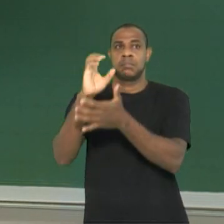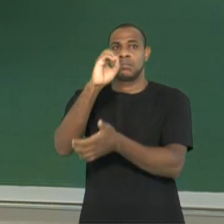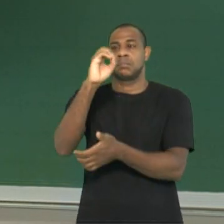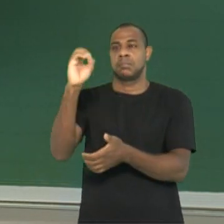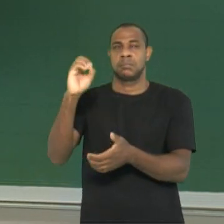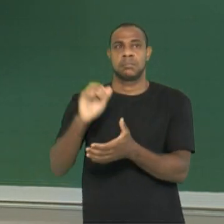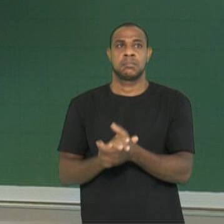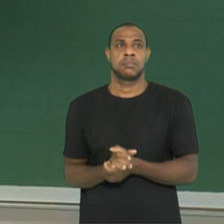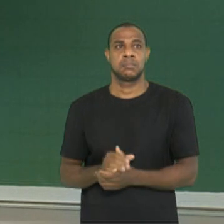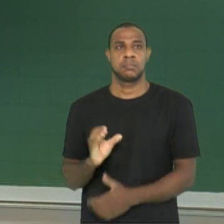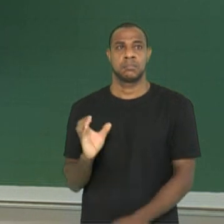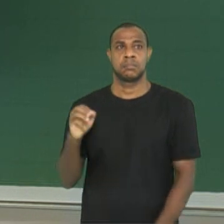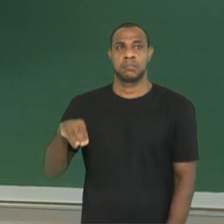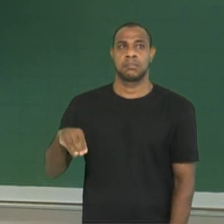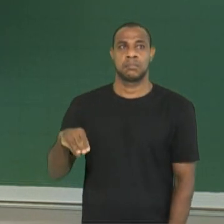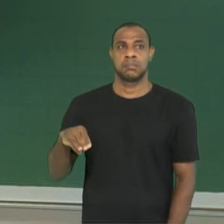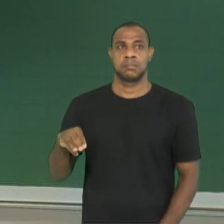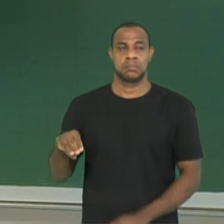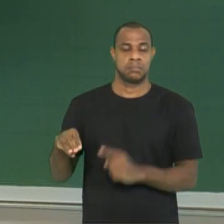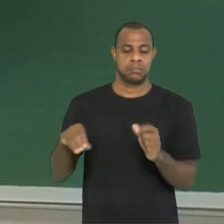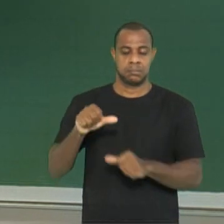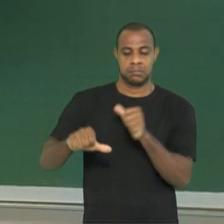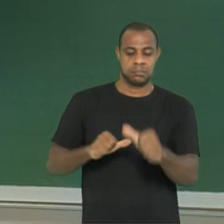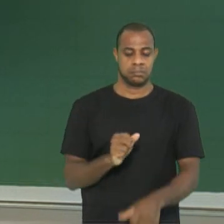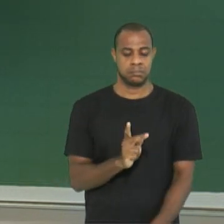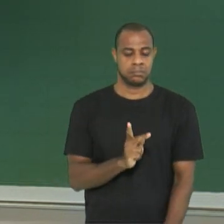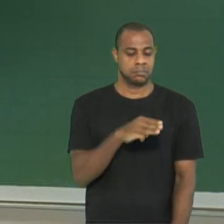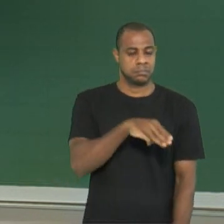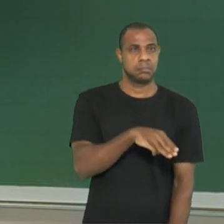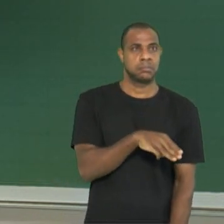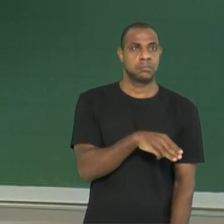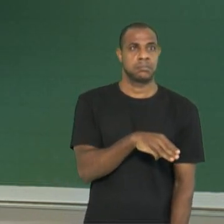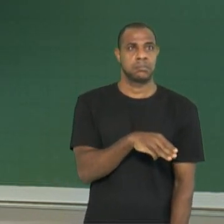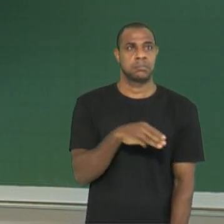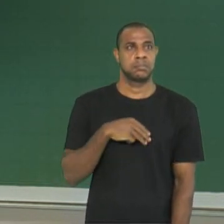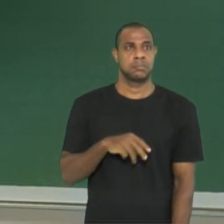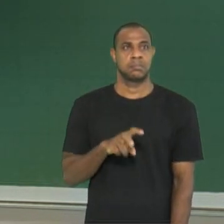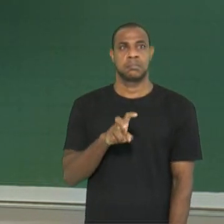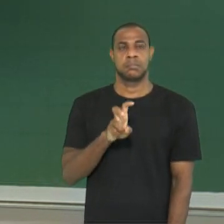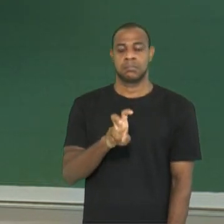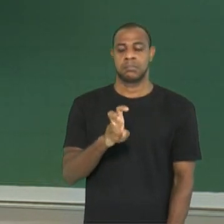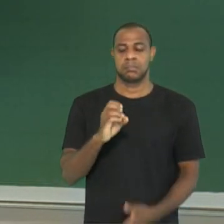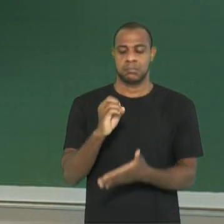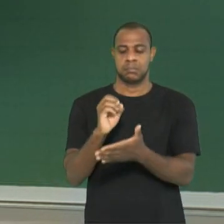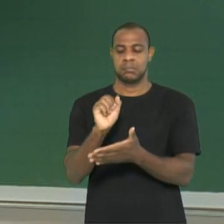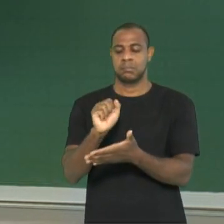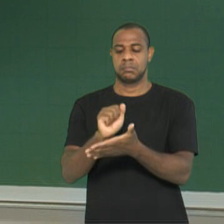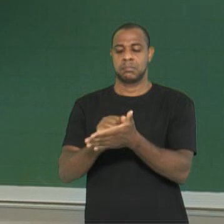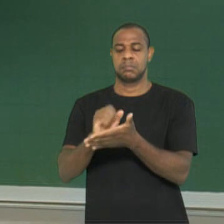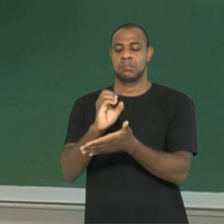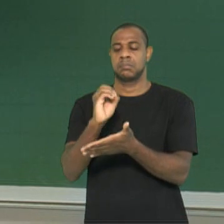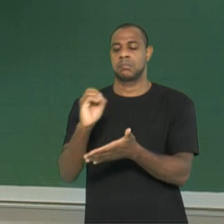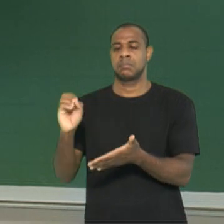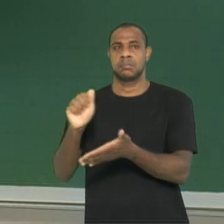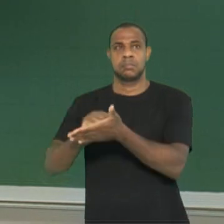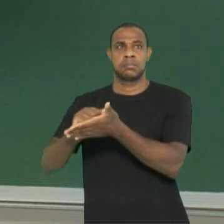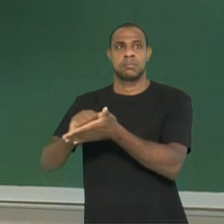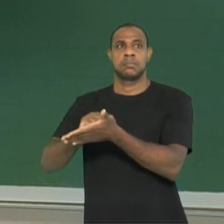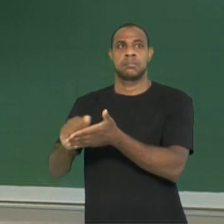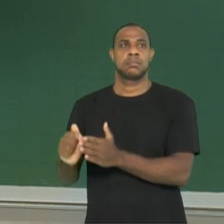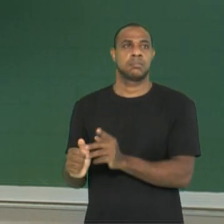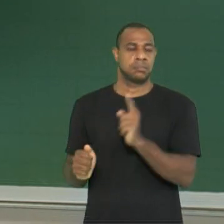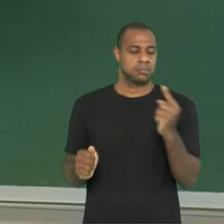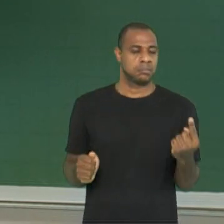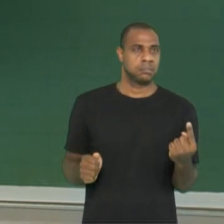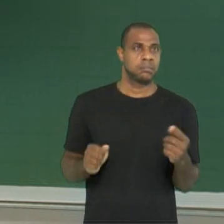em centímetros e é transformado em quilômetros, nós temos 5 zeros desaparecendo. Tenha muito clara